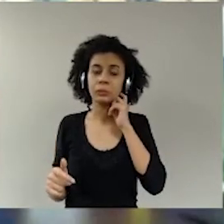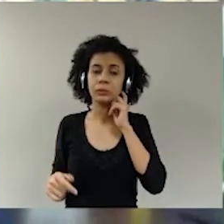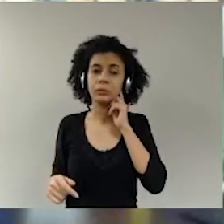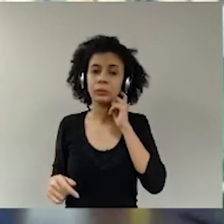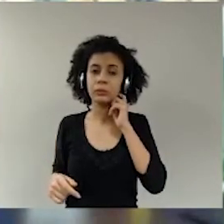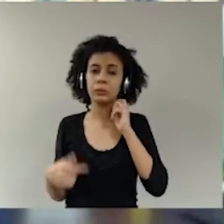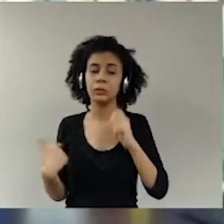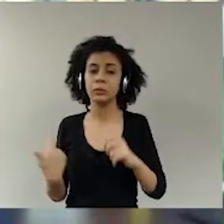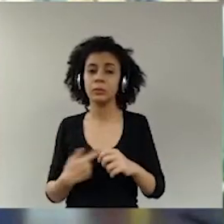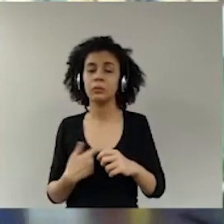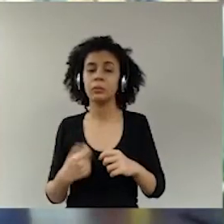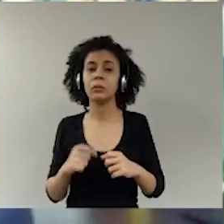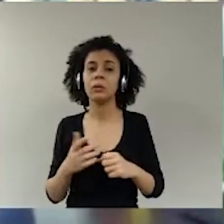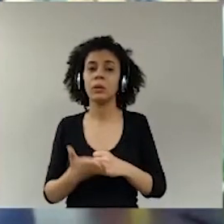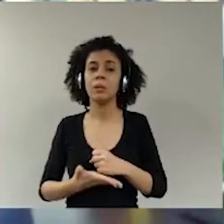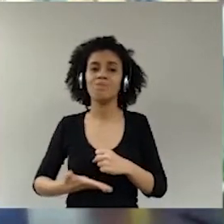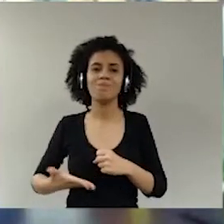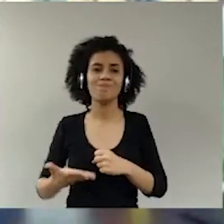defesa